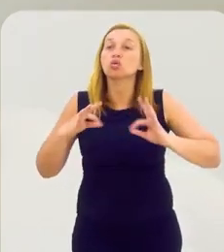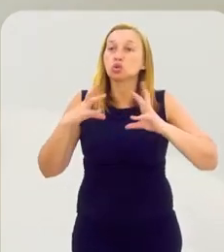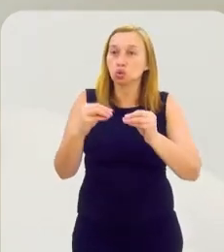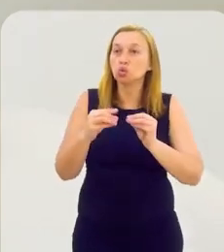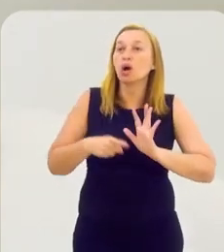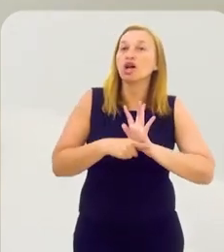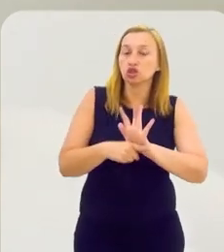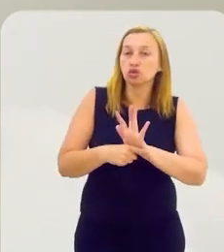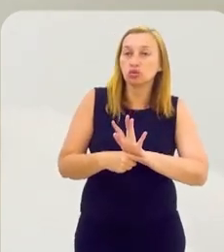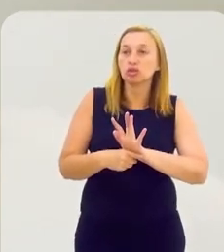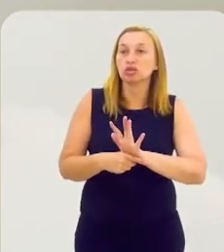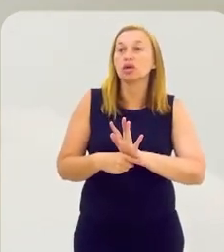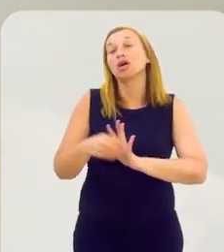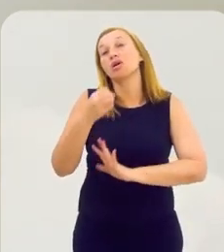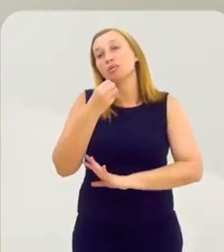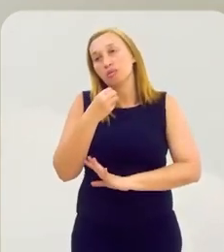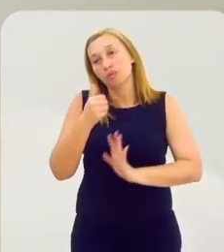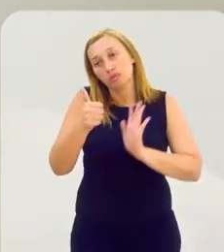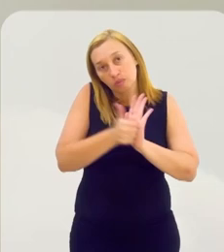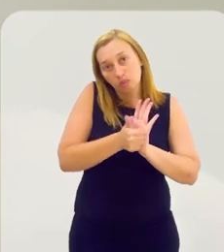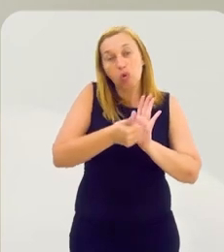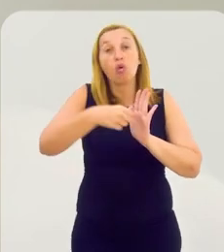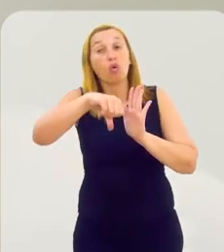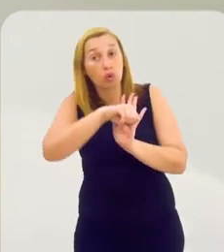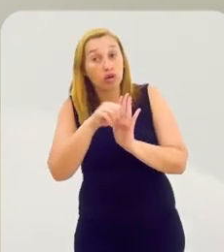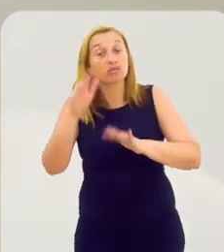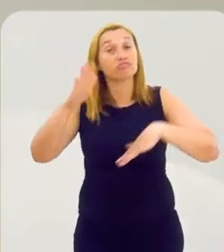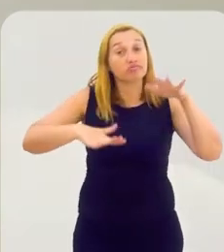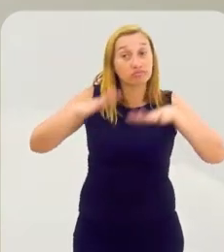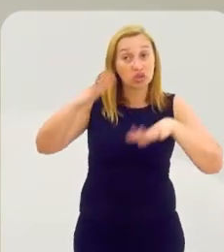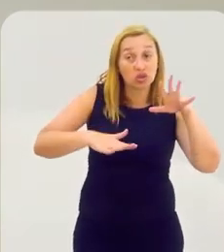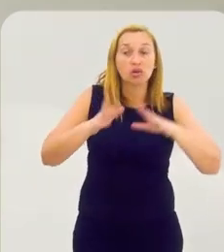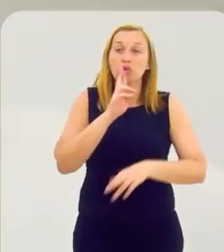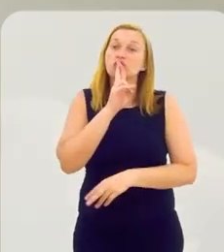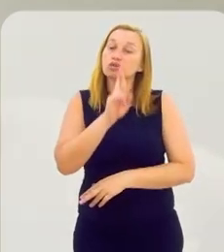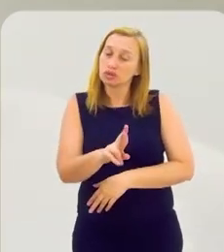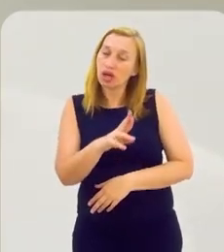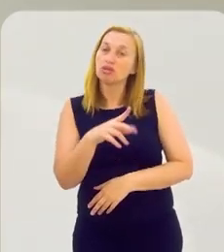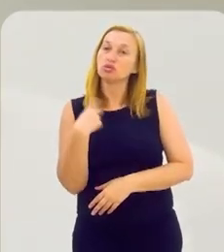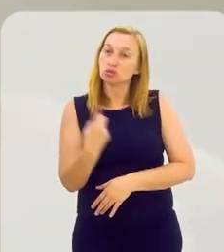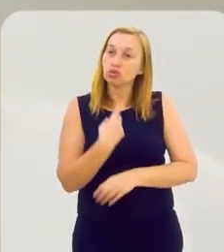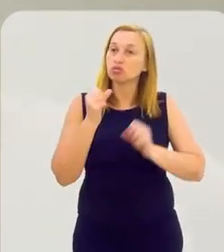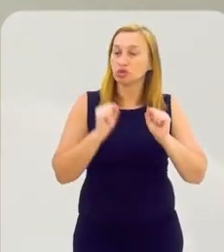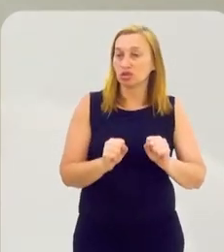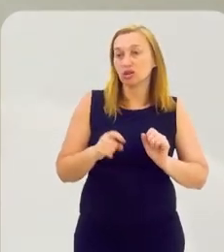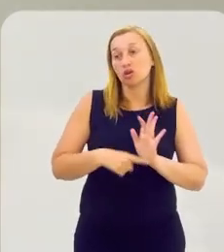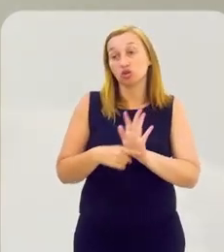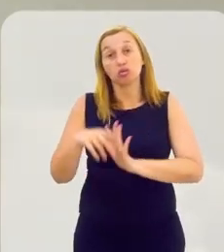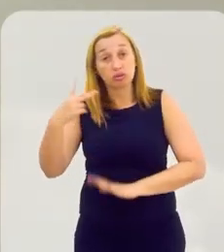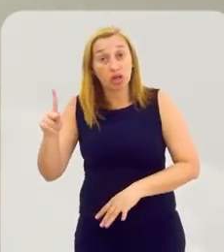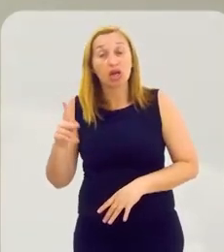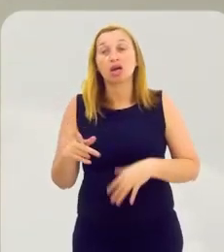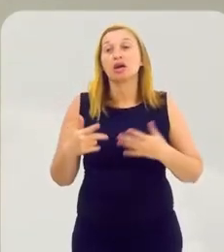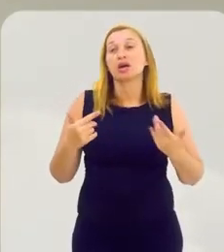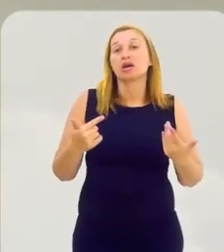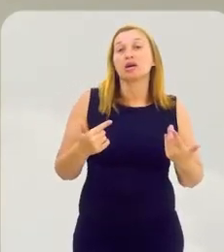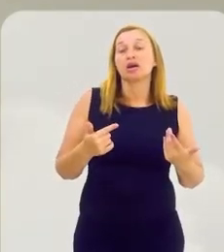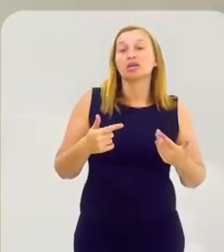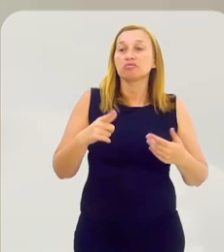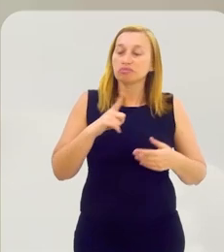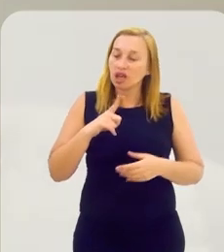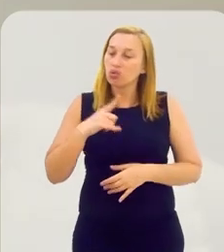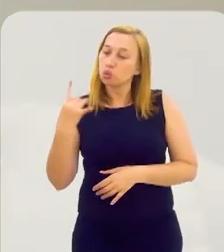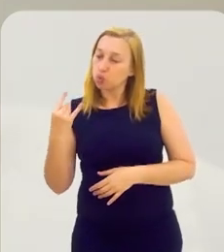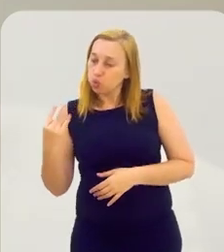contribui muito, positivo ou negativamente, para o maior resultado. Agora, o nosso potencial, ele é gigantesco. A gente tem atrativos, a